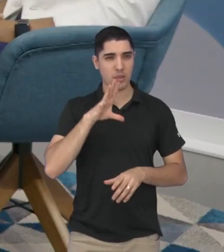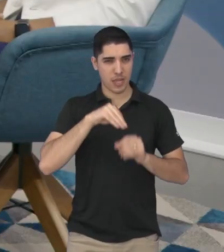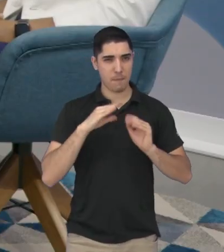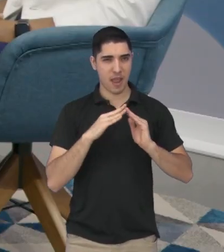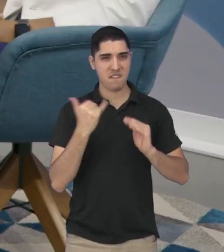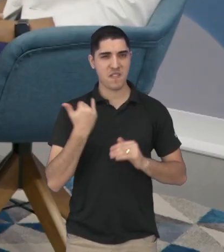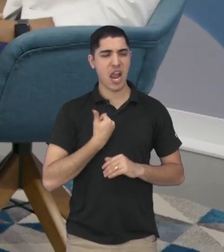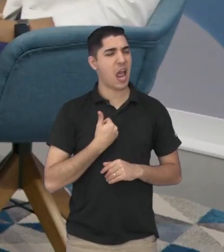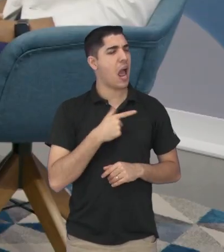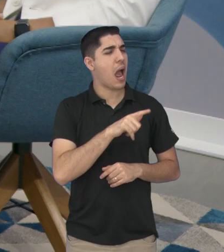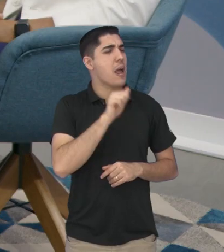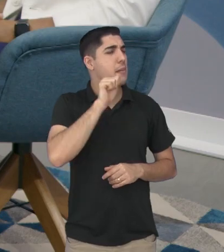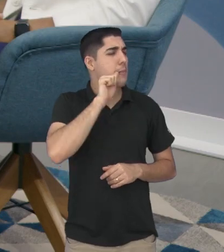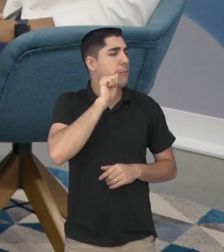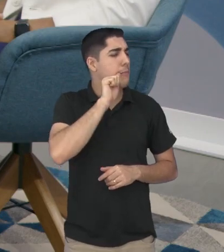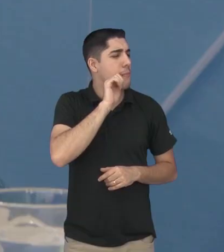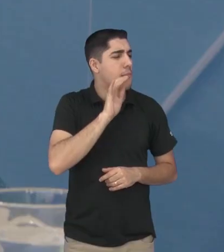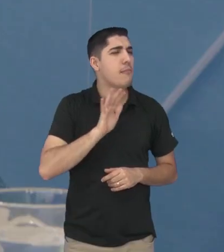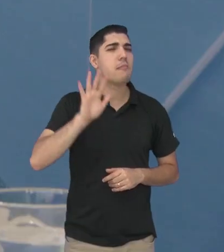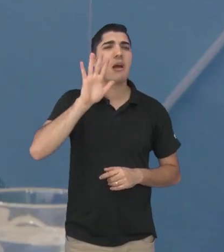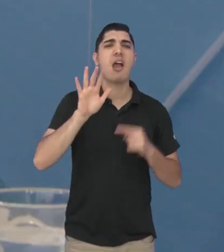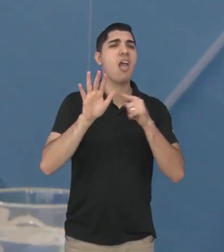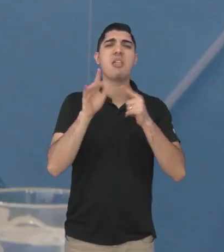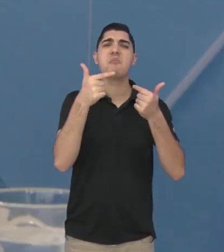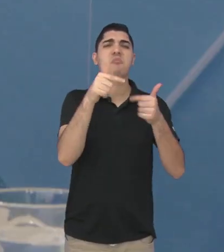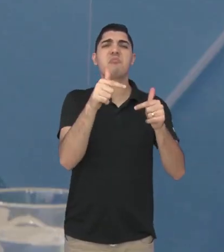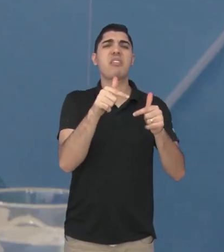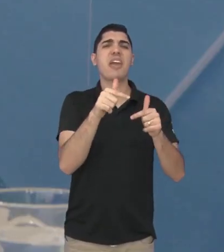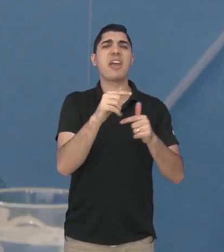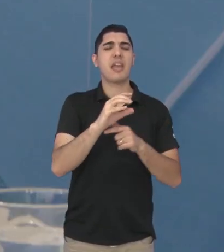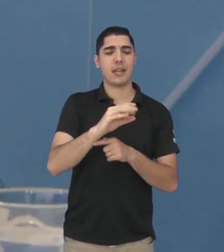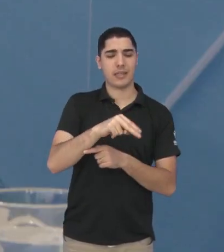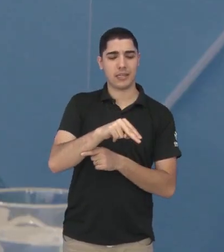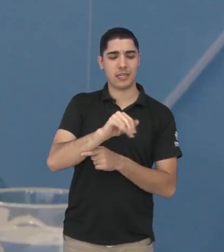isso dentro de casa, mãe, não tem nicotina, só tem cheiro.